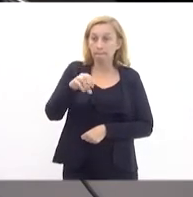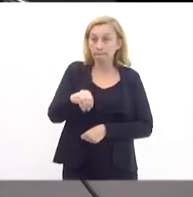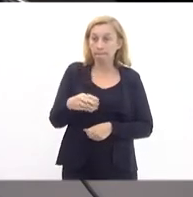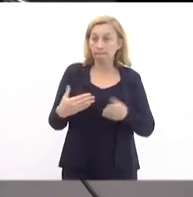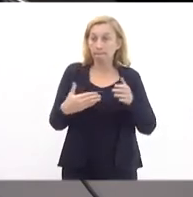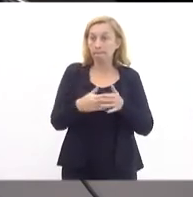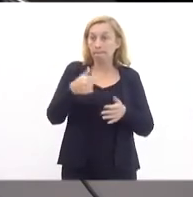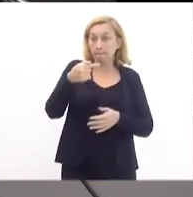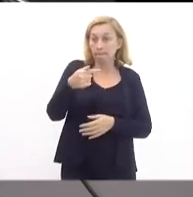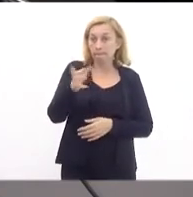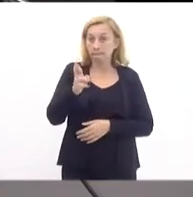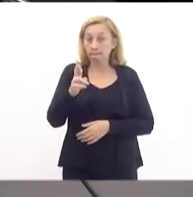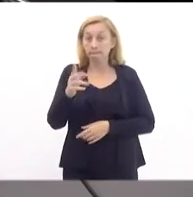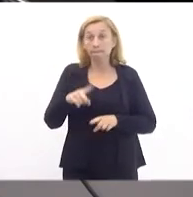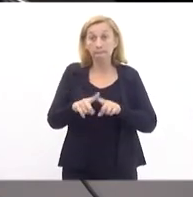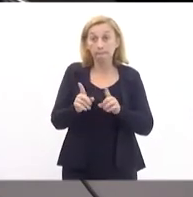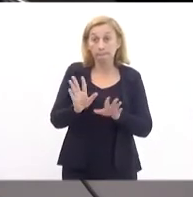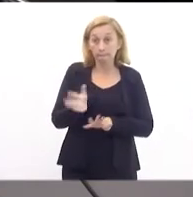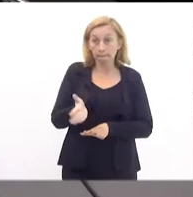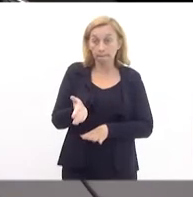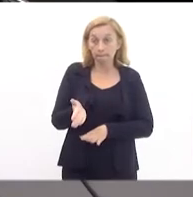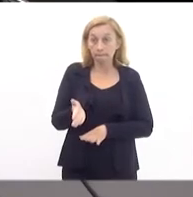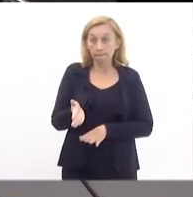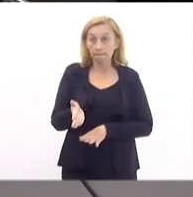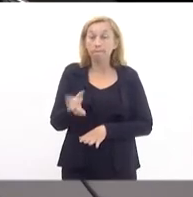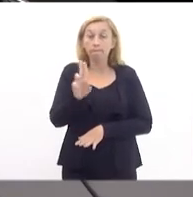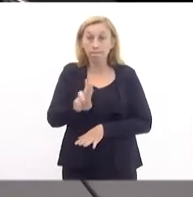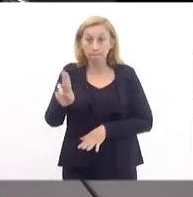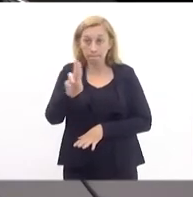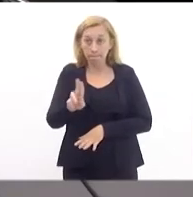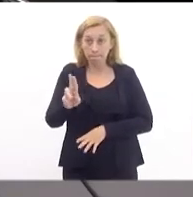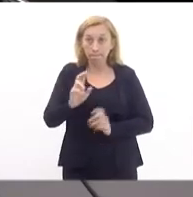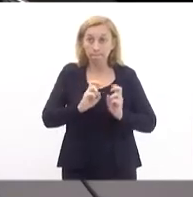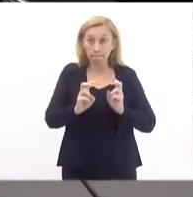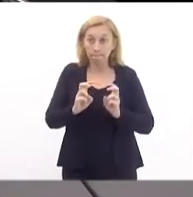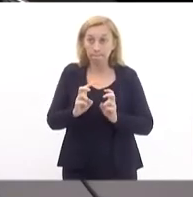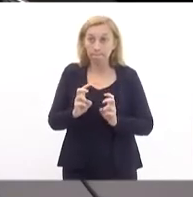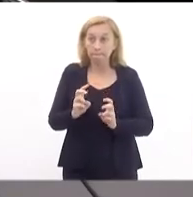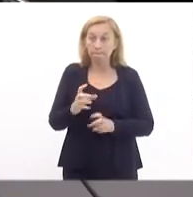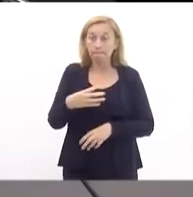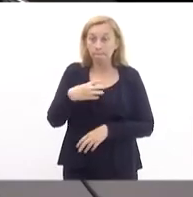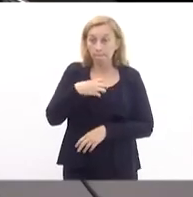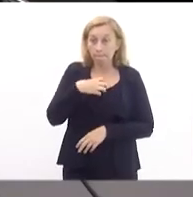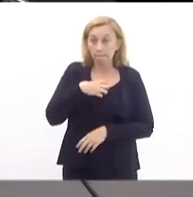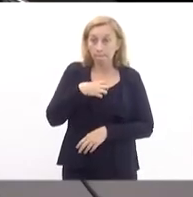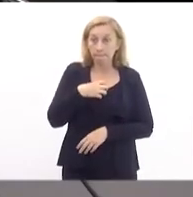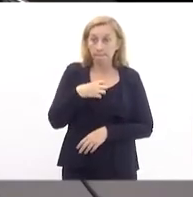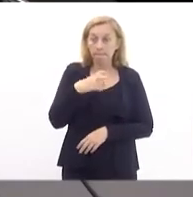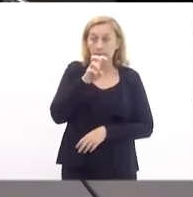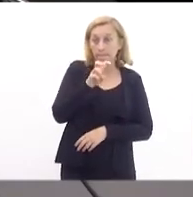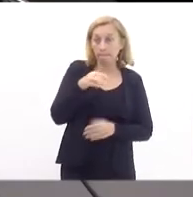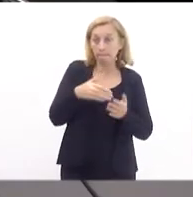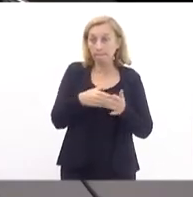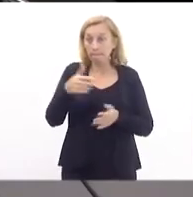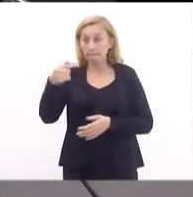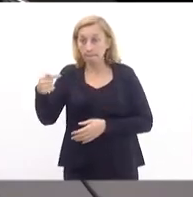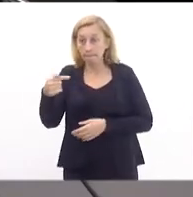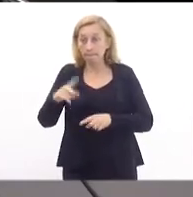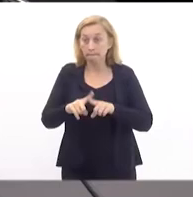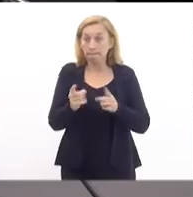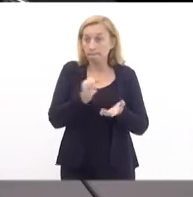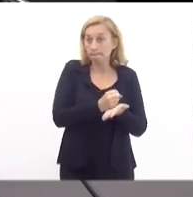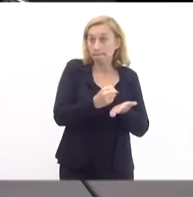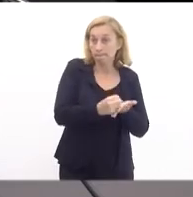É claro que a bilheteria, o usuário sente de 5 para 7, mas, do seu ponto de vista contratual,